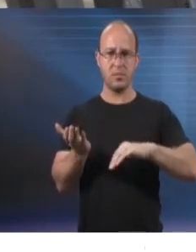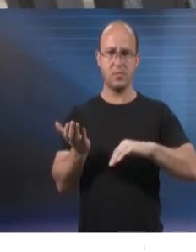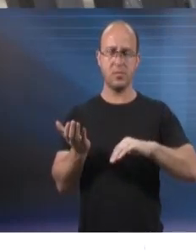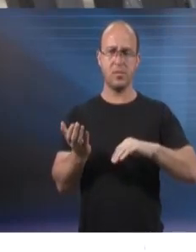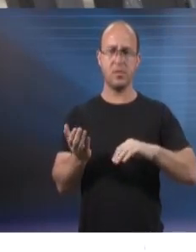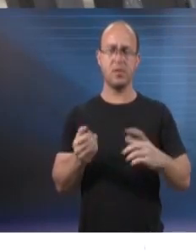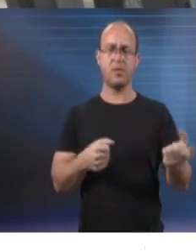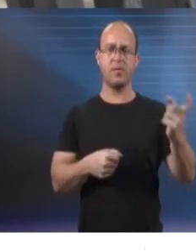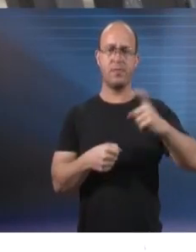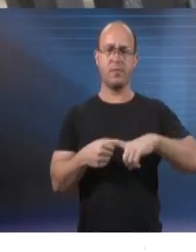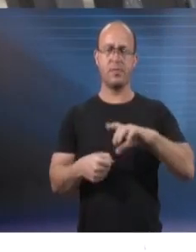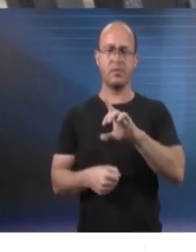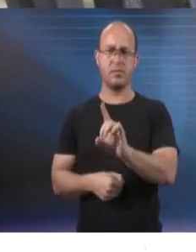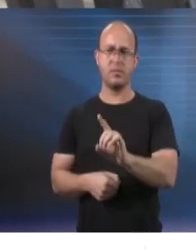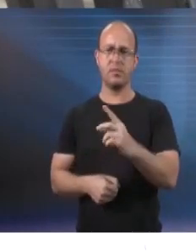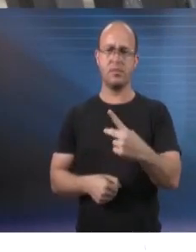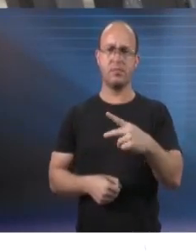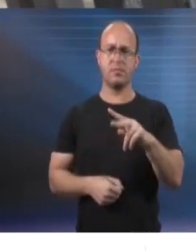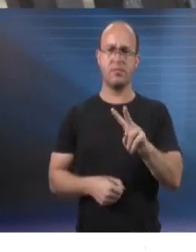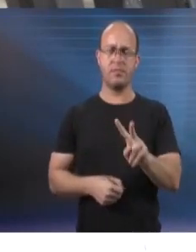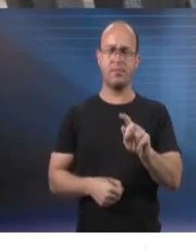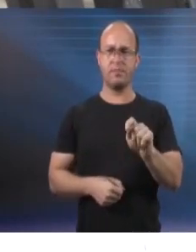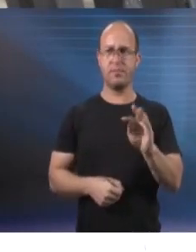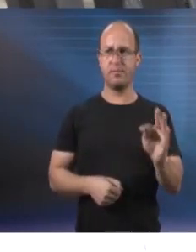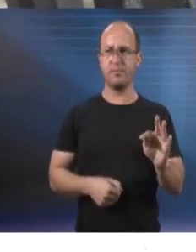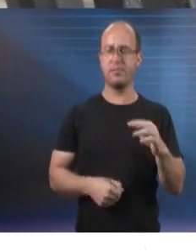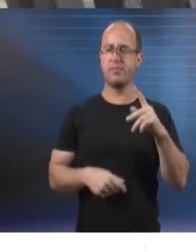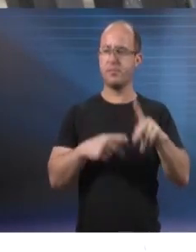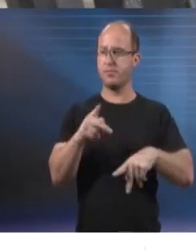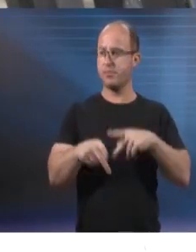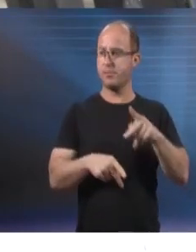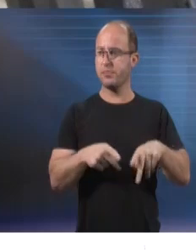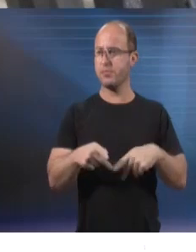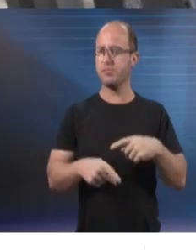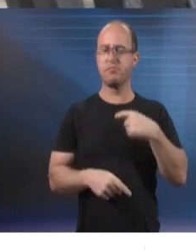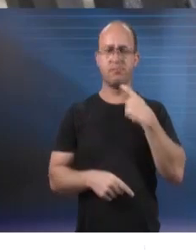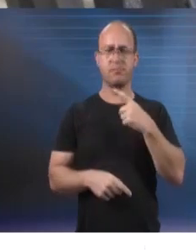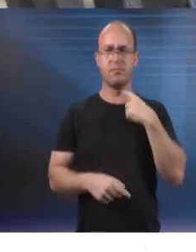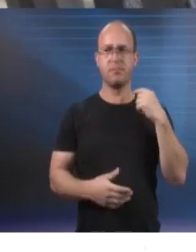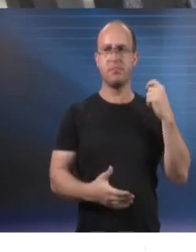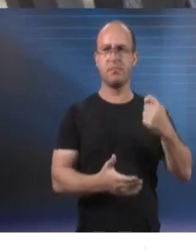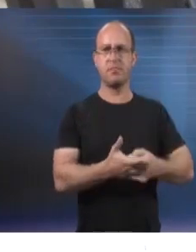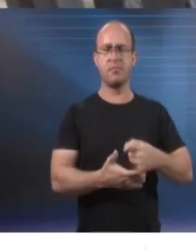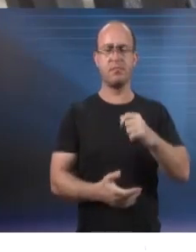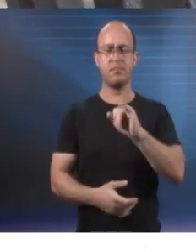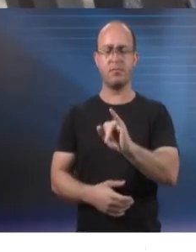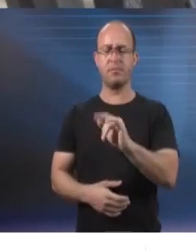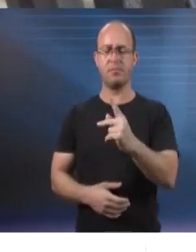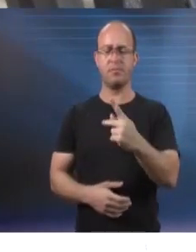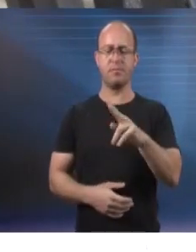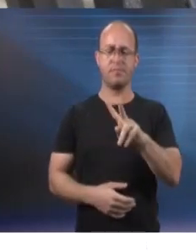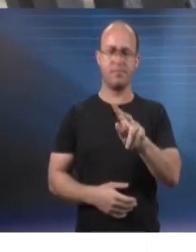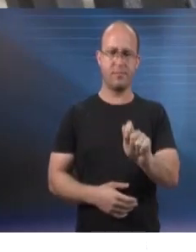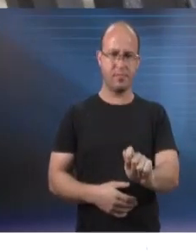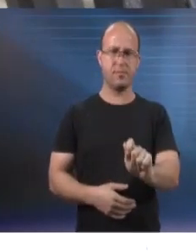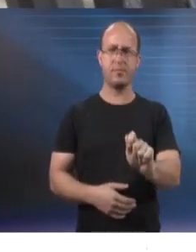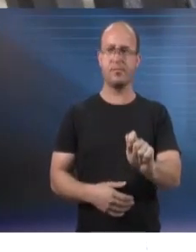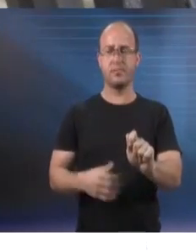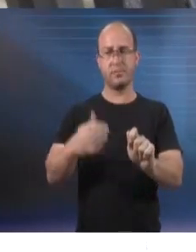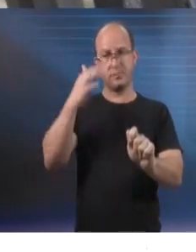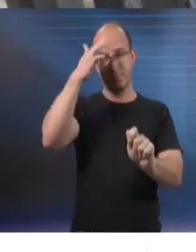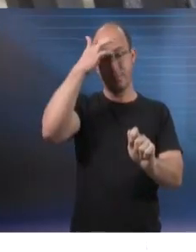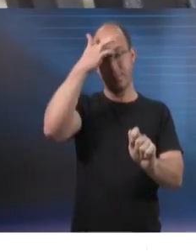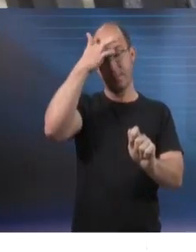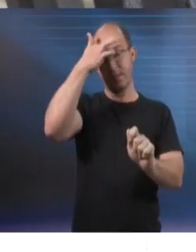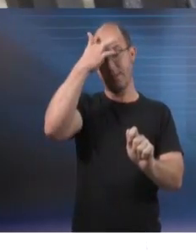do DPVAT, seguro DPVAT. A população brasileira que mal consegue pagar o IPVA, né? Tanta